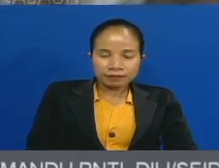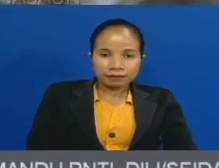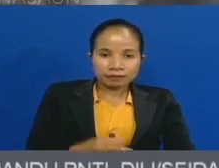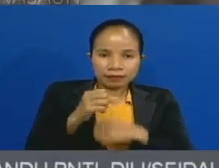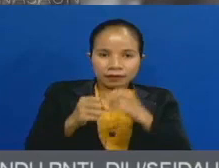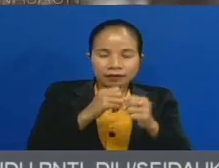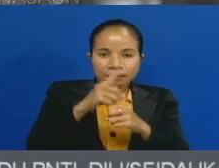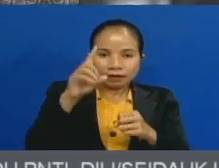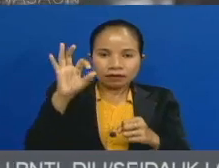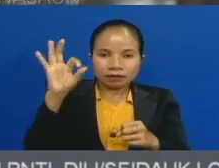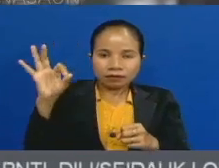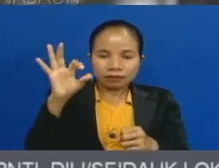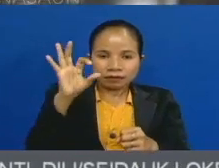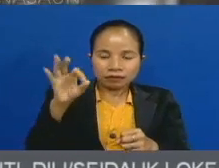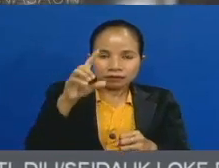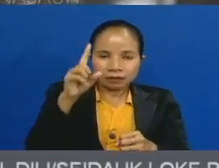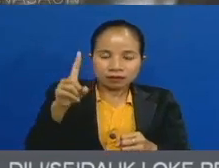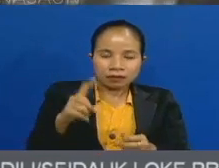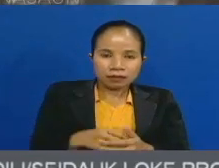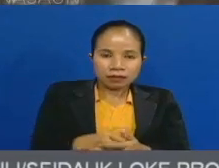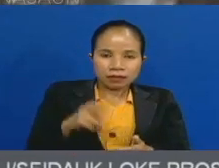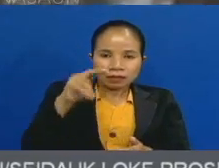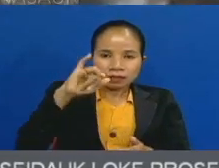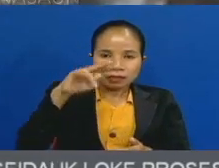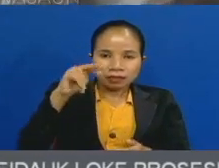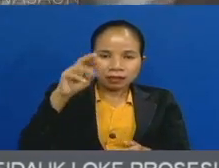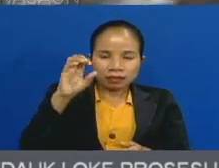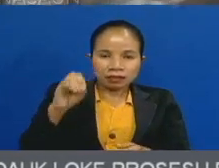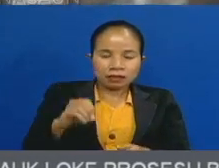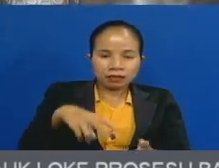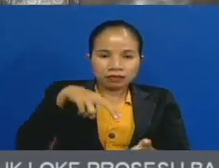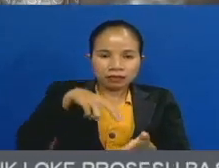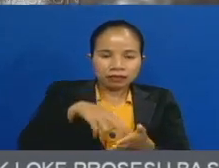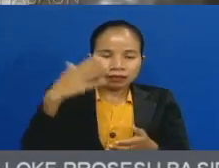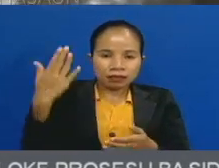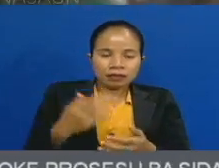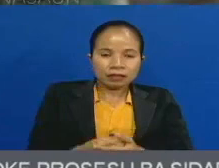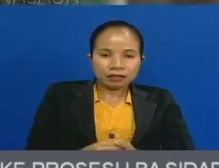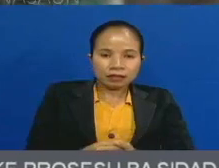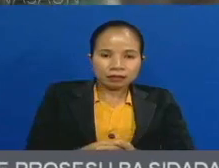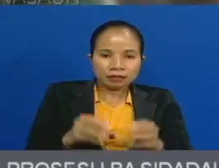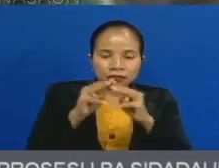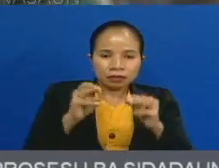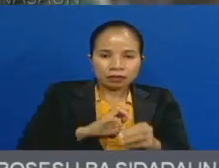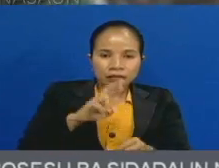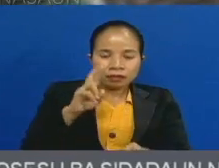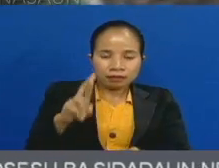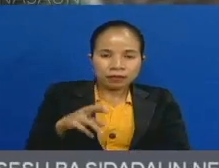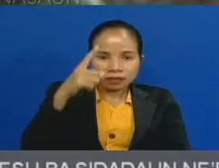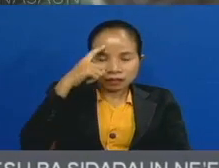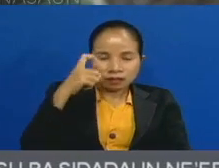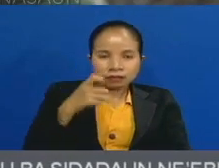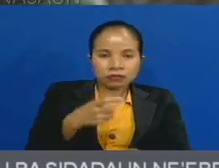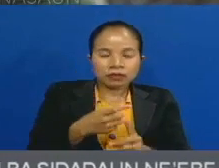tinan rihunda tu sia sia nulu racing ida. Nino koni Santana hari ini baza irilya ia munisipu Ermera. Tambah